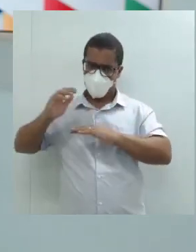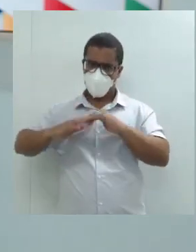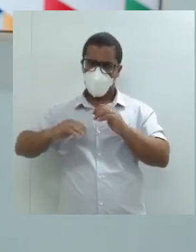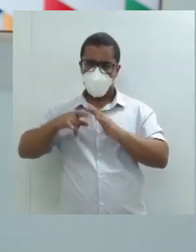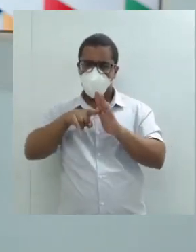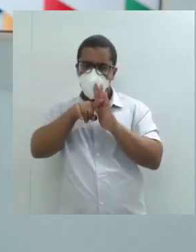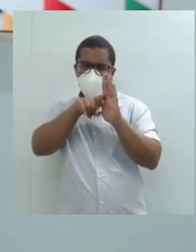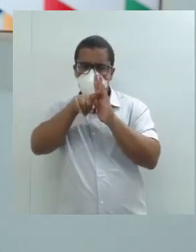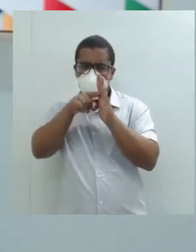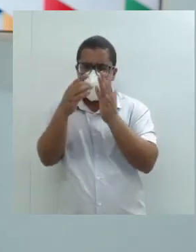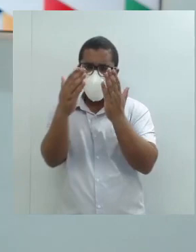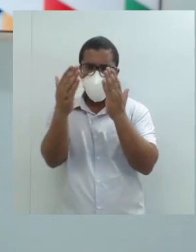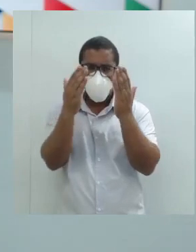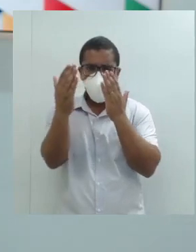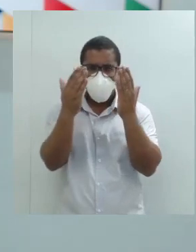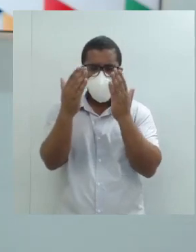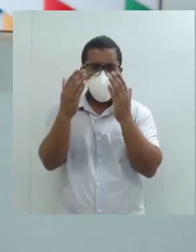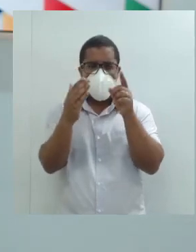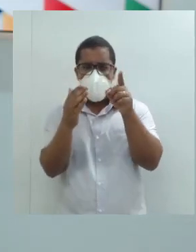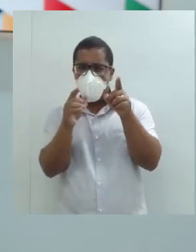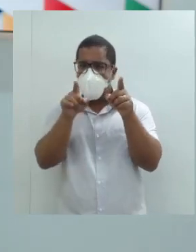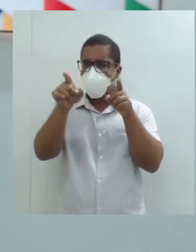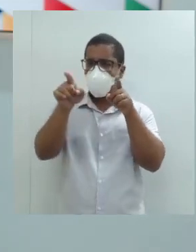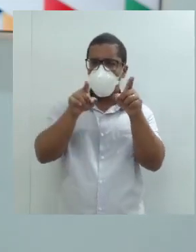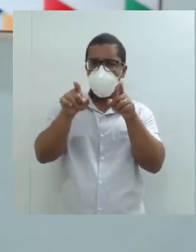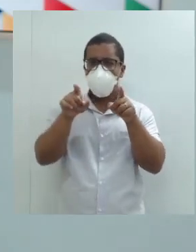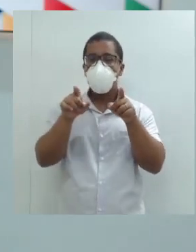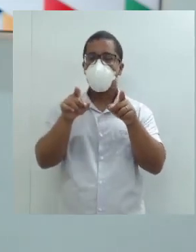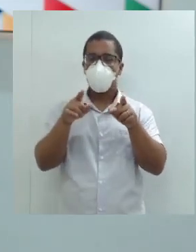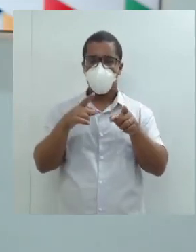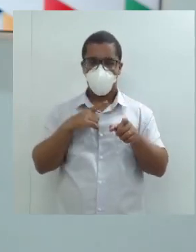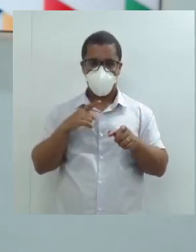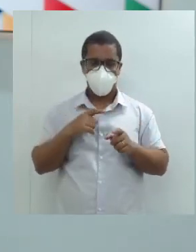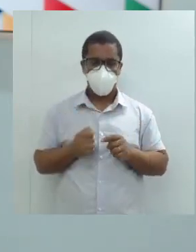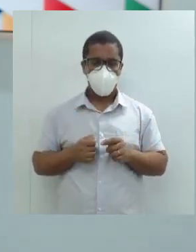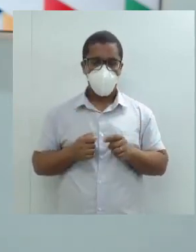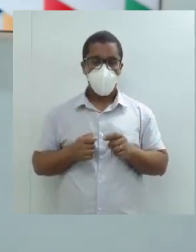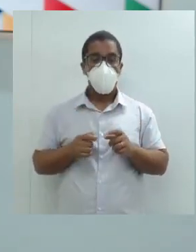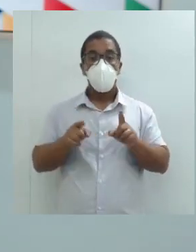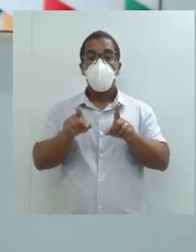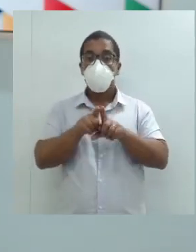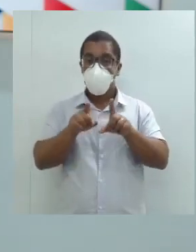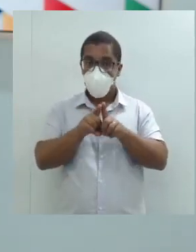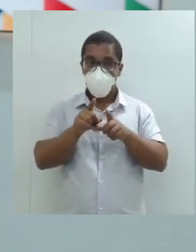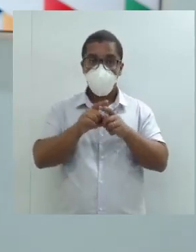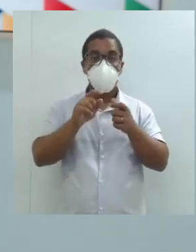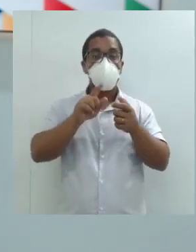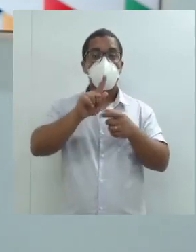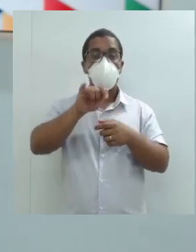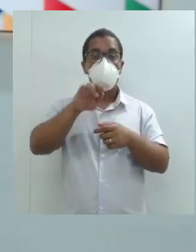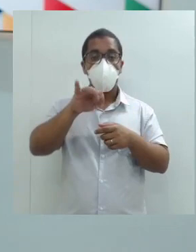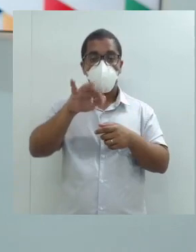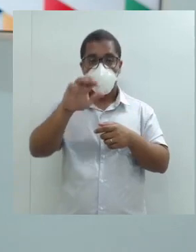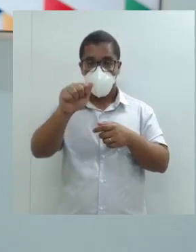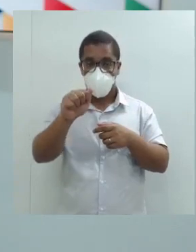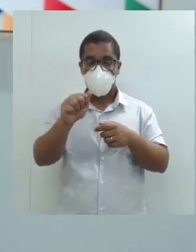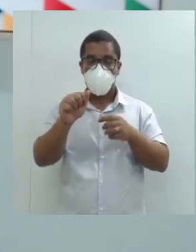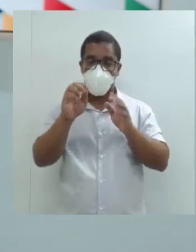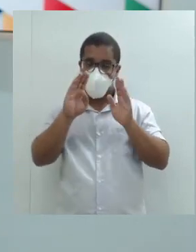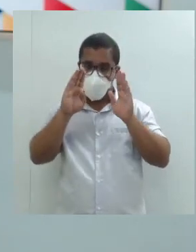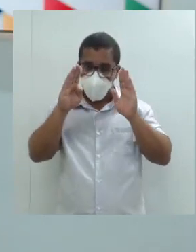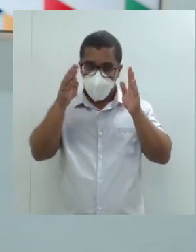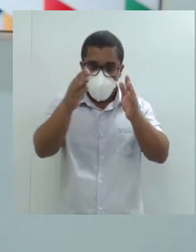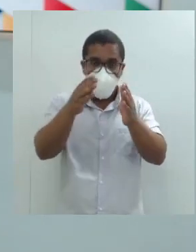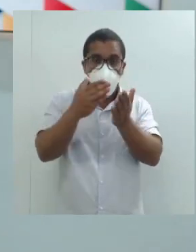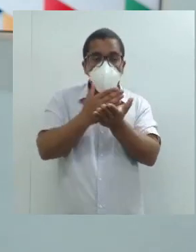vão comparar um atleta com outro atleta. Além disso, na ginástica especificamente, elas partem de